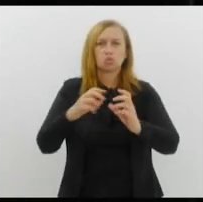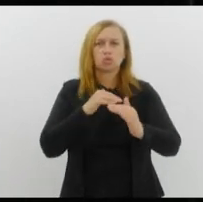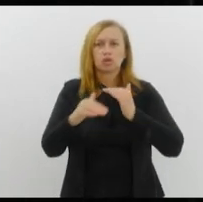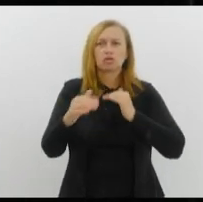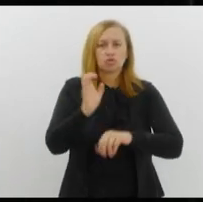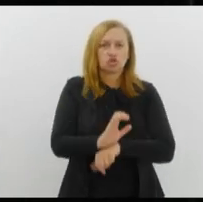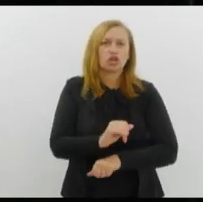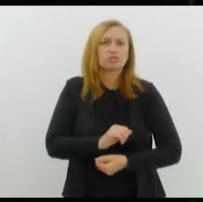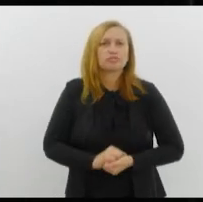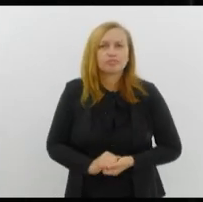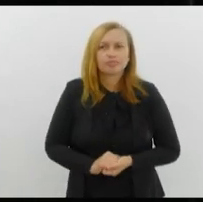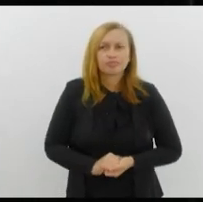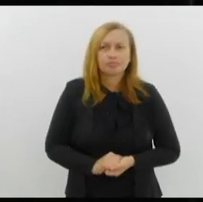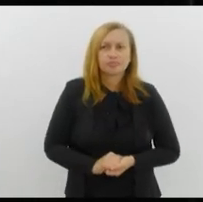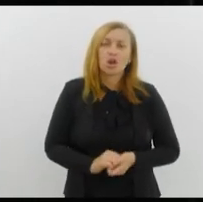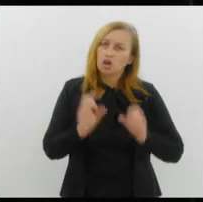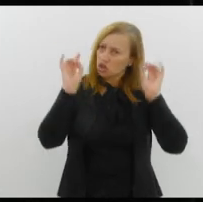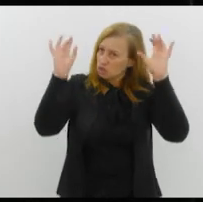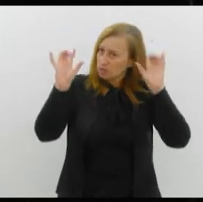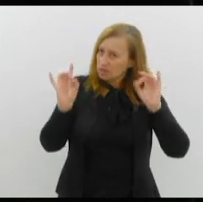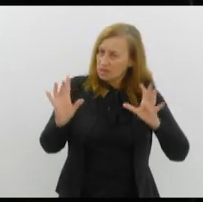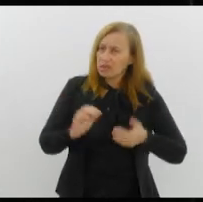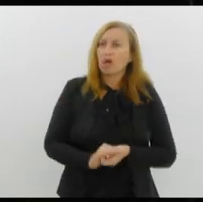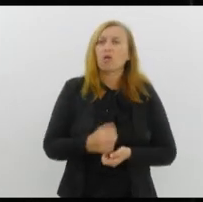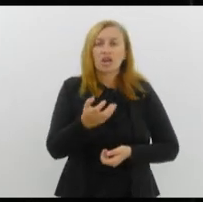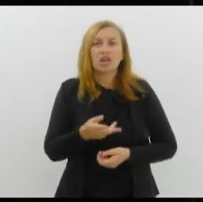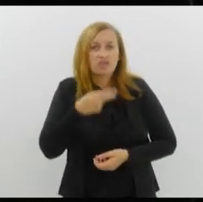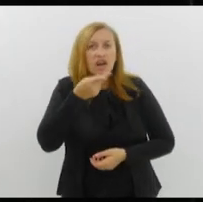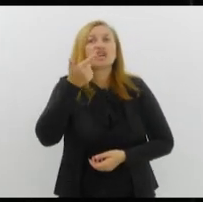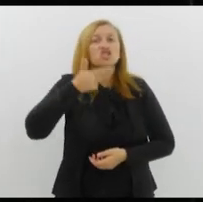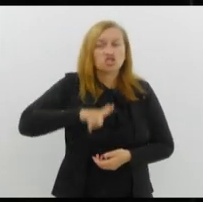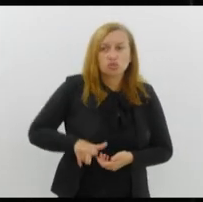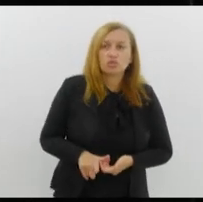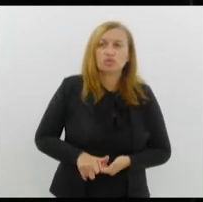estado. Em especial, quero frisar mais uma vez,